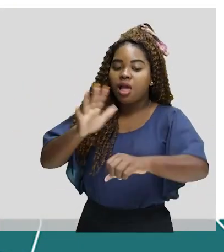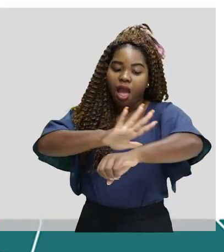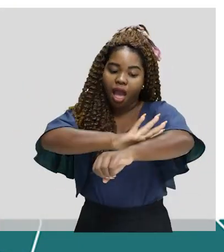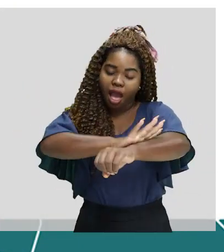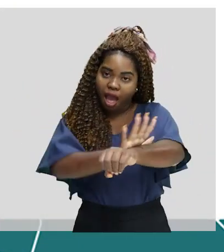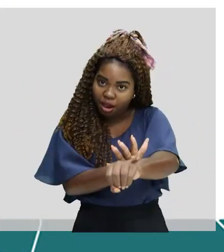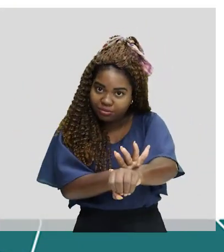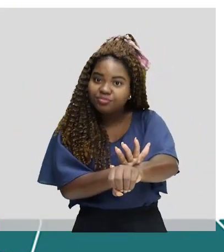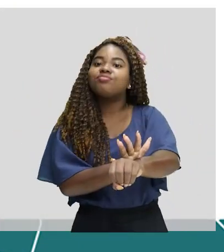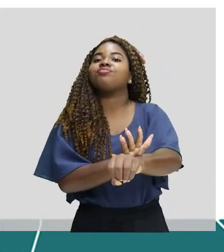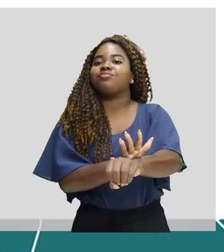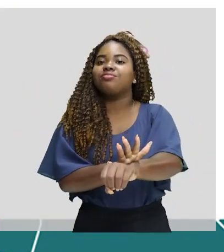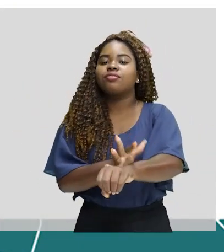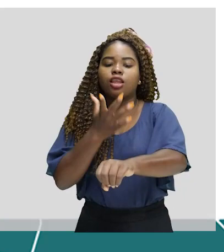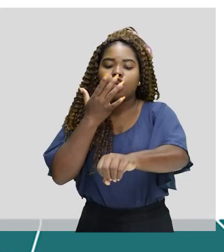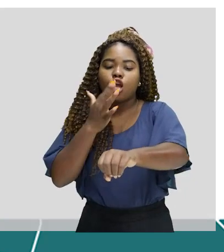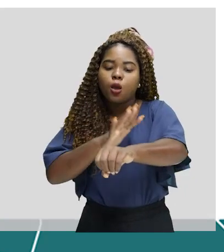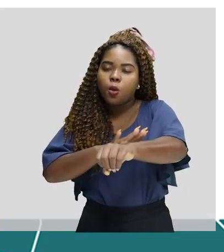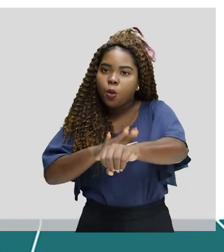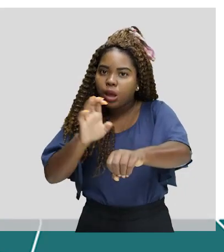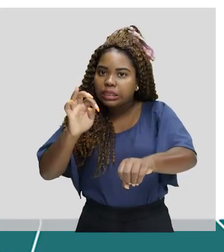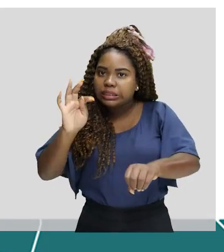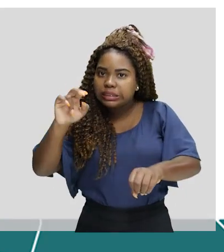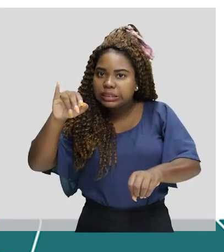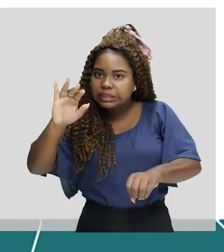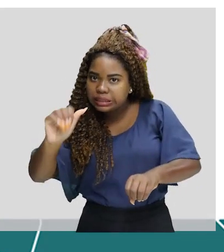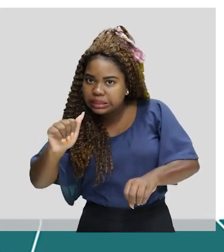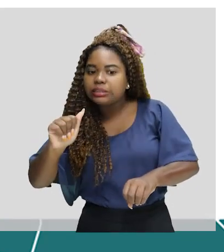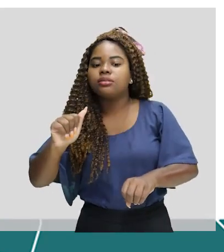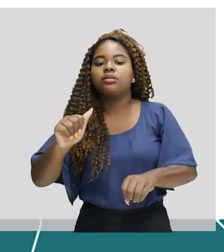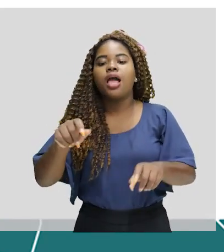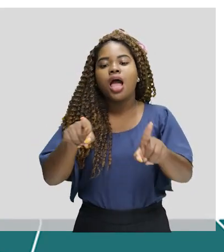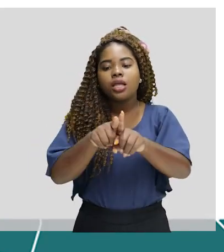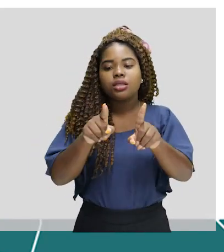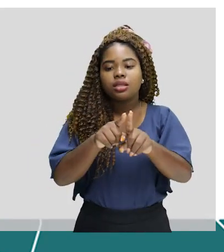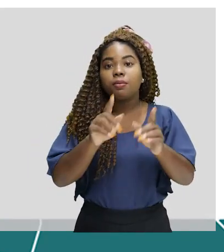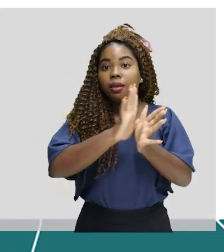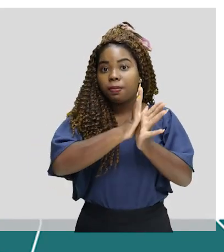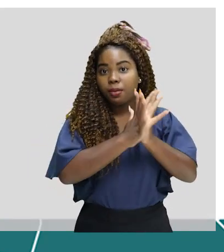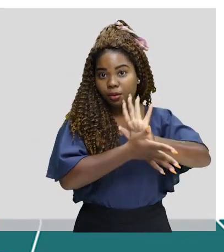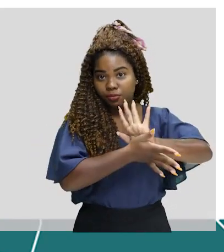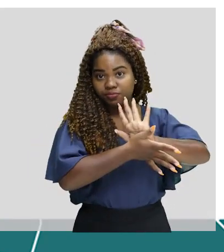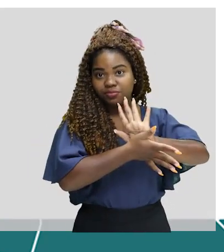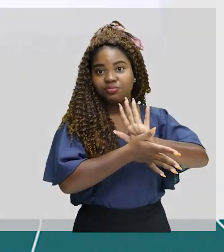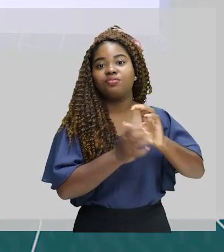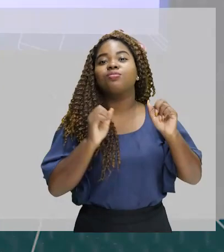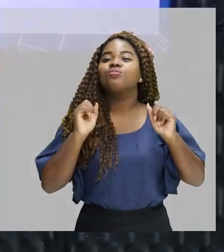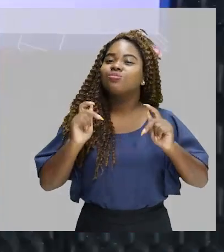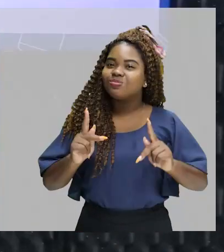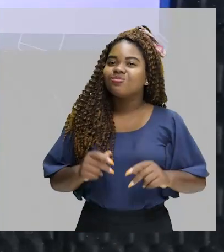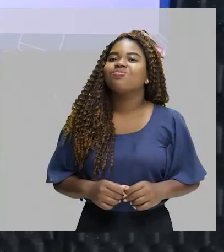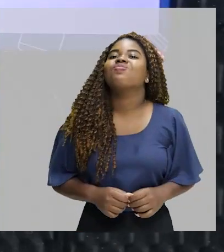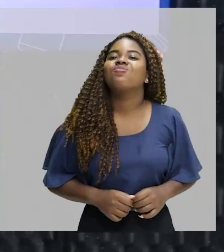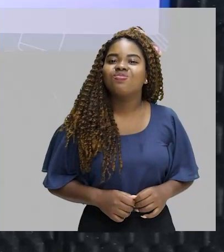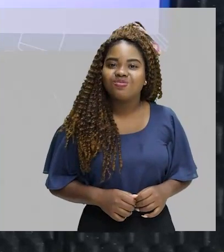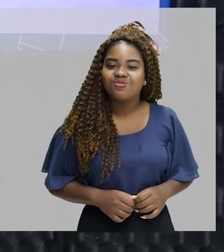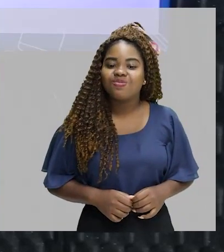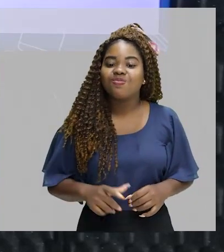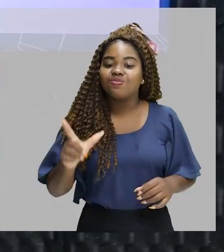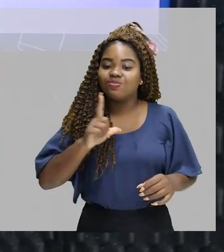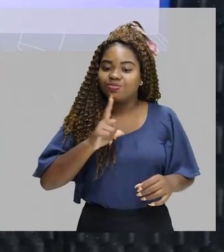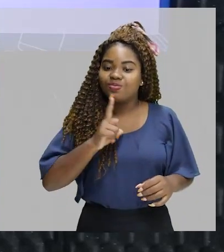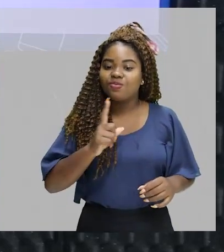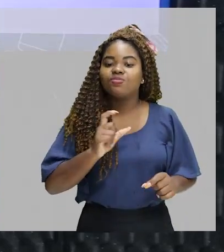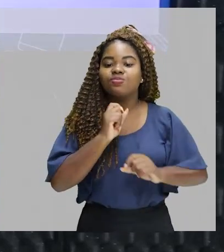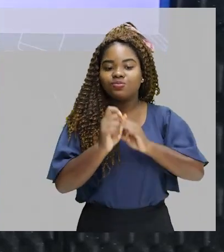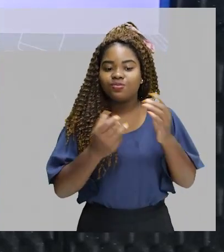racismo, etnia e preconceitos. Como é a primeira aula sobre o assunto, a gente vai tratar desses conceitos, ou